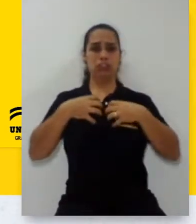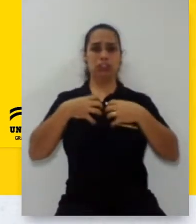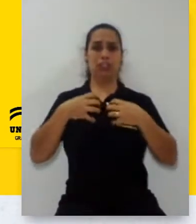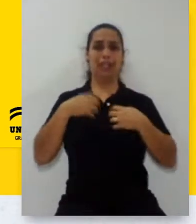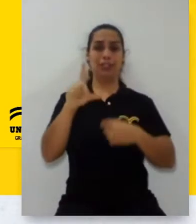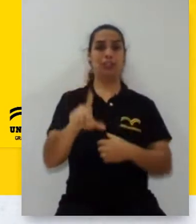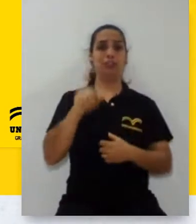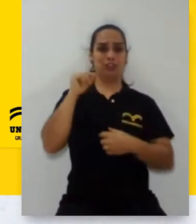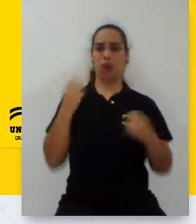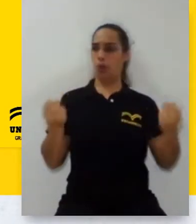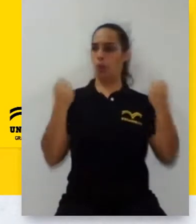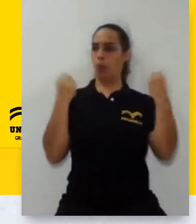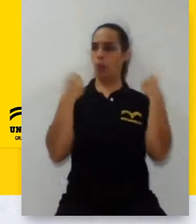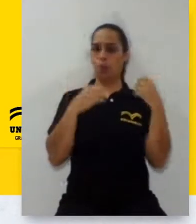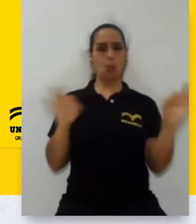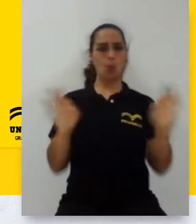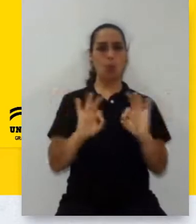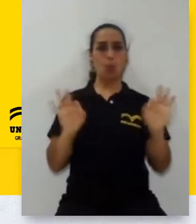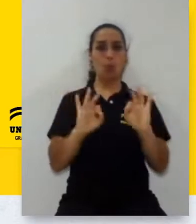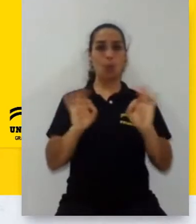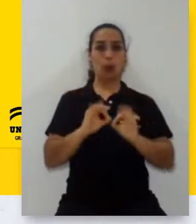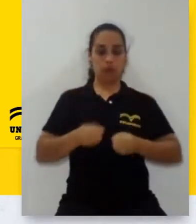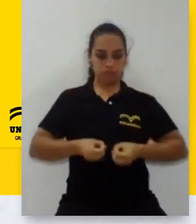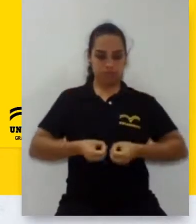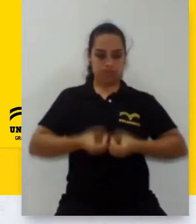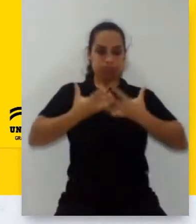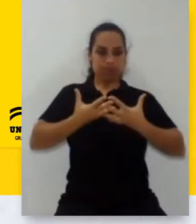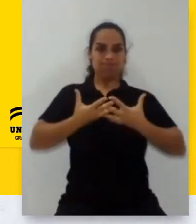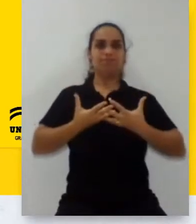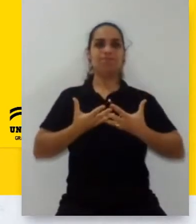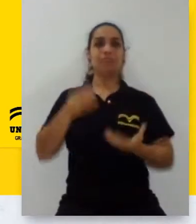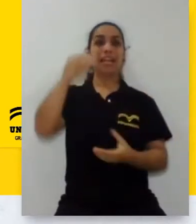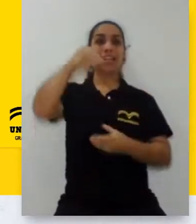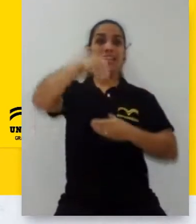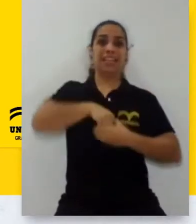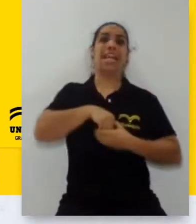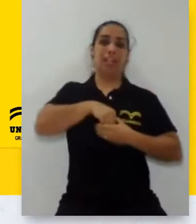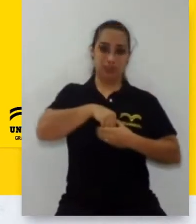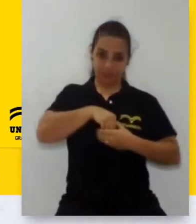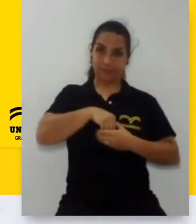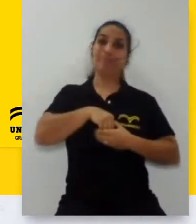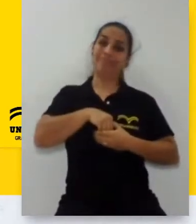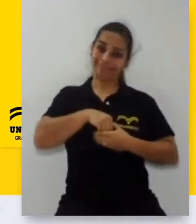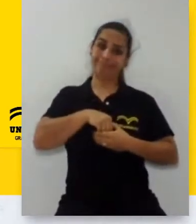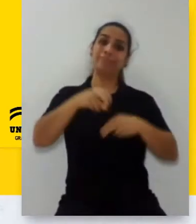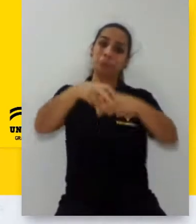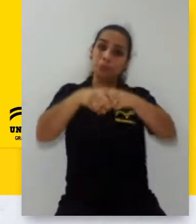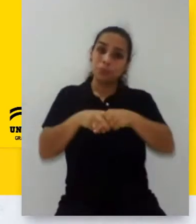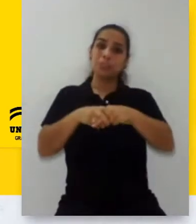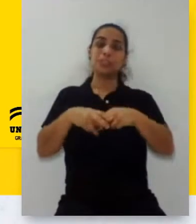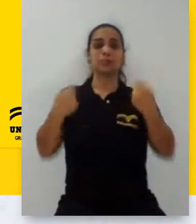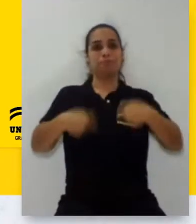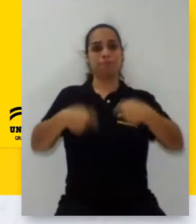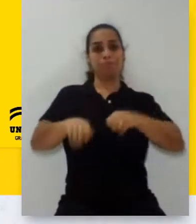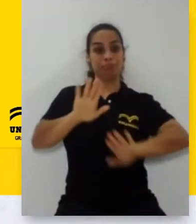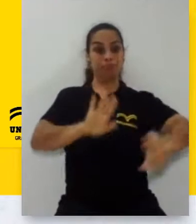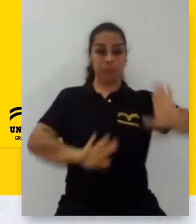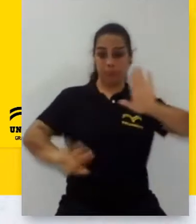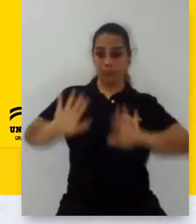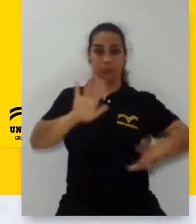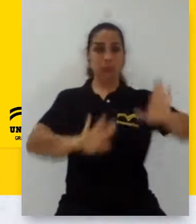pessoal? Então, são doenças que nós precisamos ter uma cautela, ter um cuidado maior. E por que eu estou falando isso? Por que eu estou trazendo